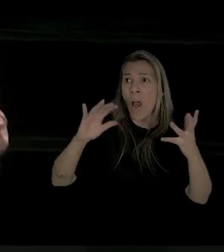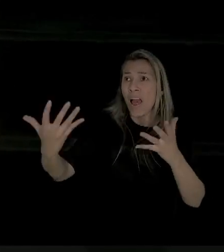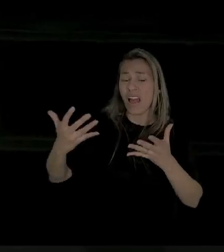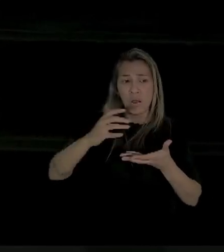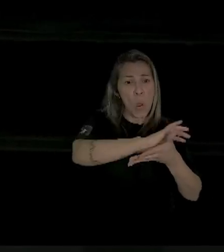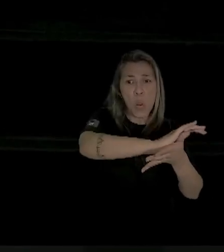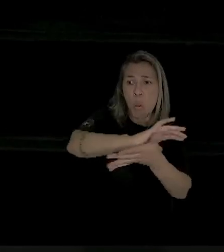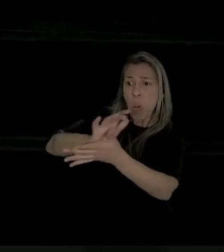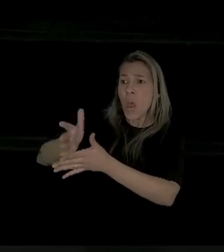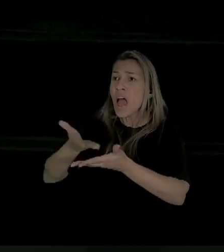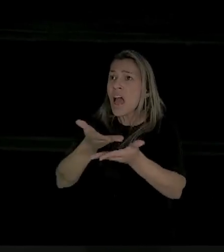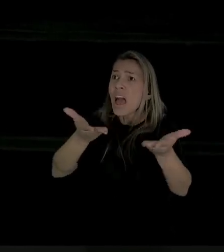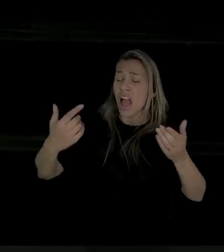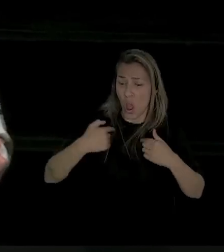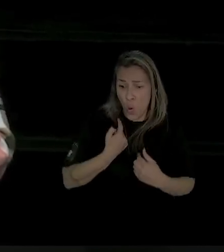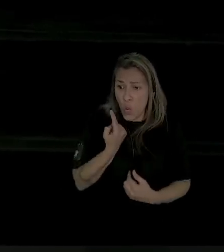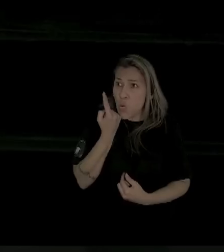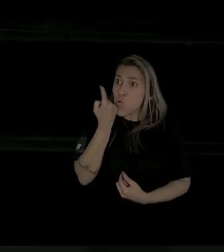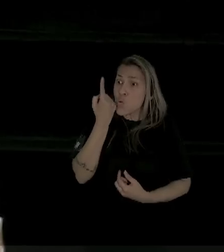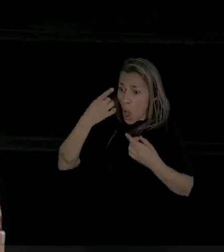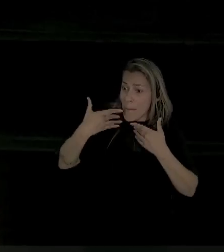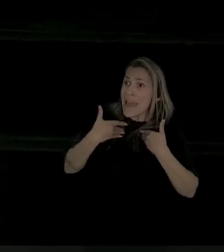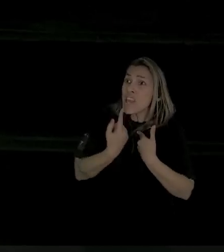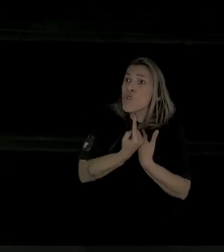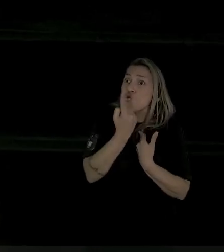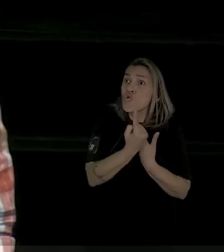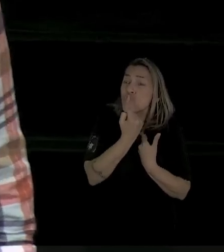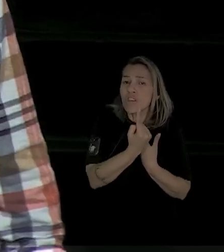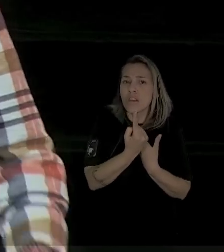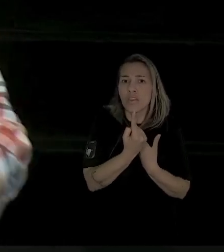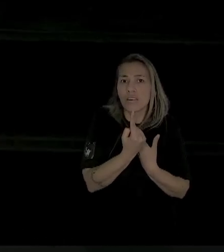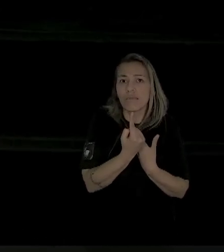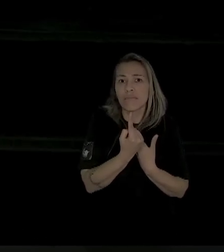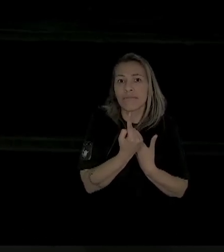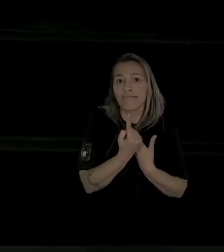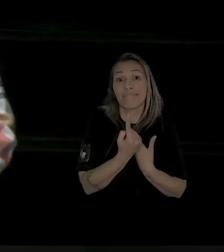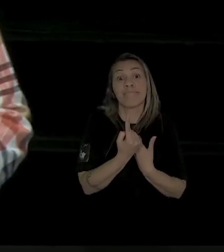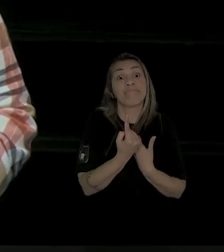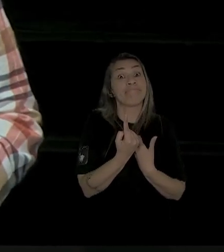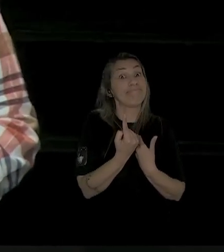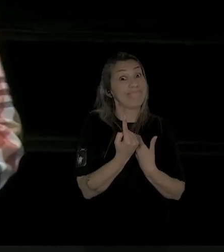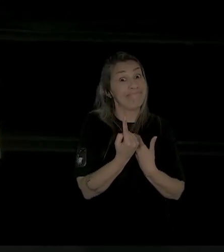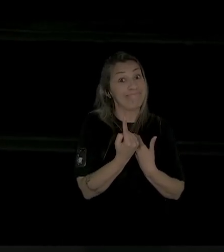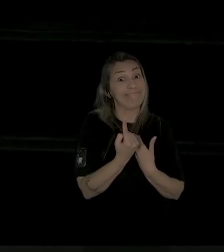Deus, e só ficou eu. Você sabe por que que tem horas que Deus nos manda para a caverna?